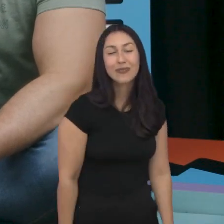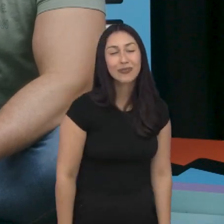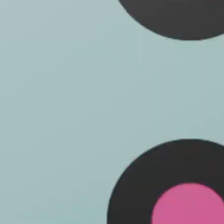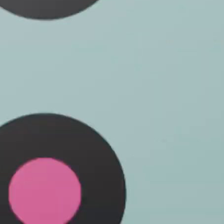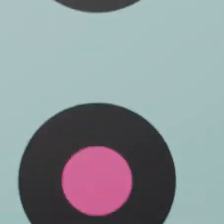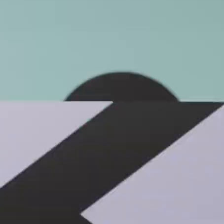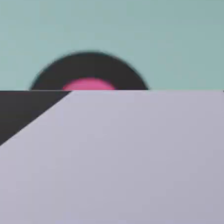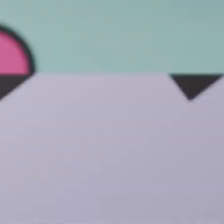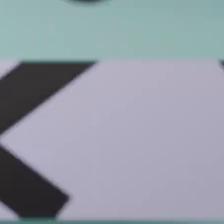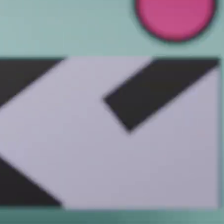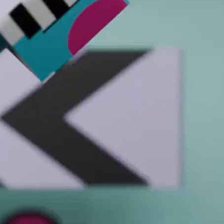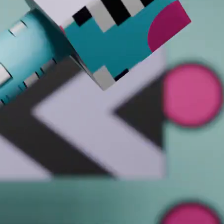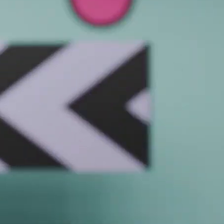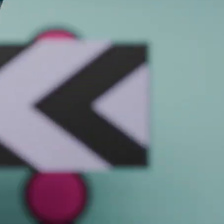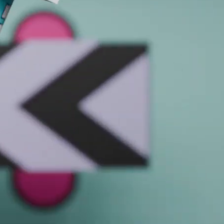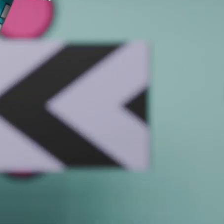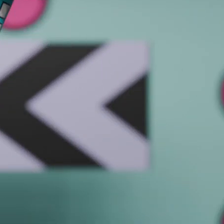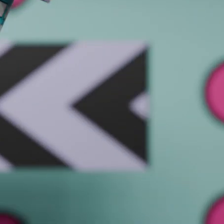só.